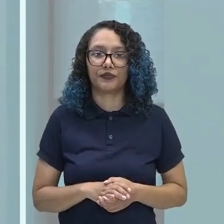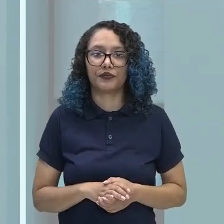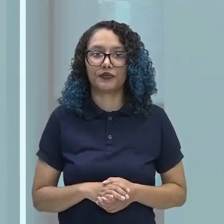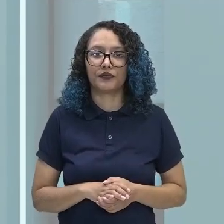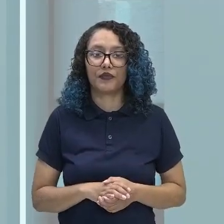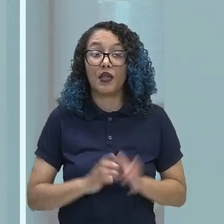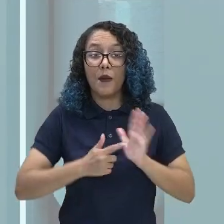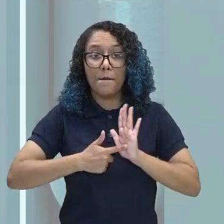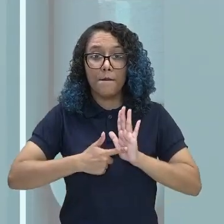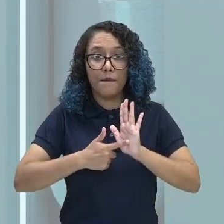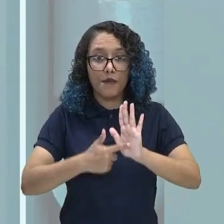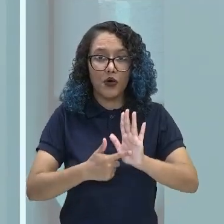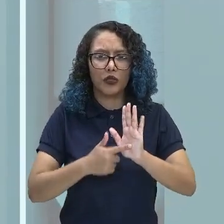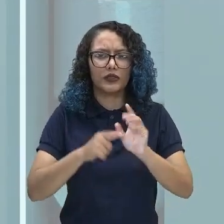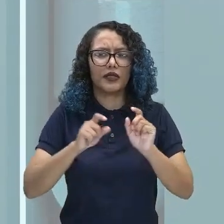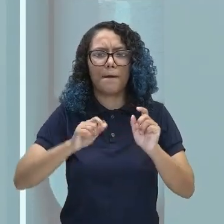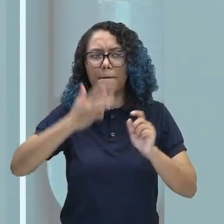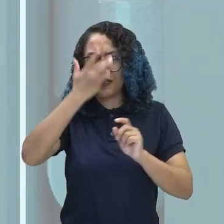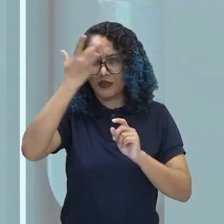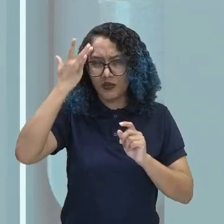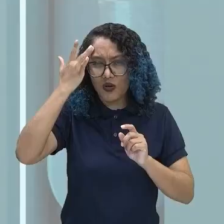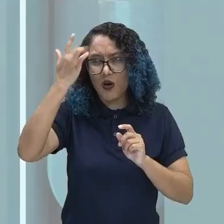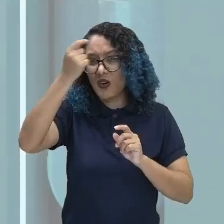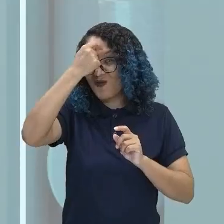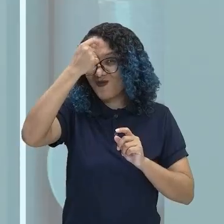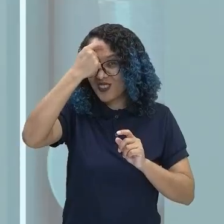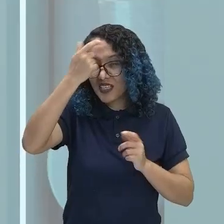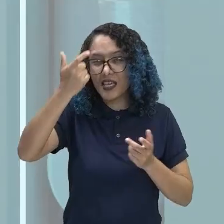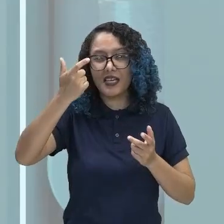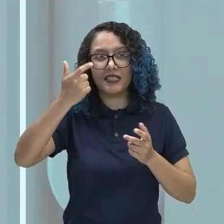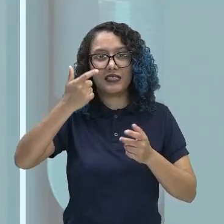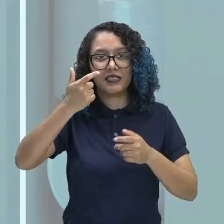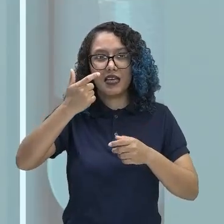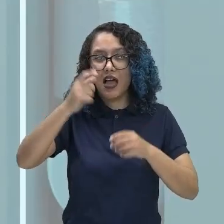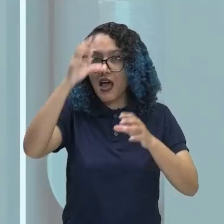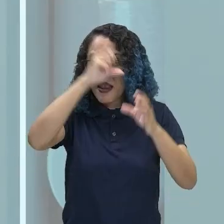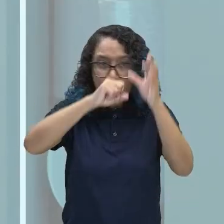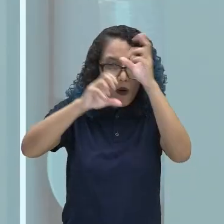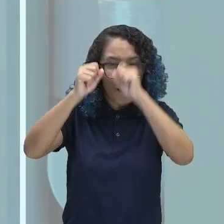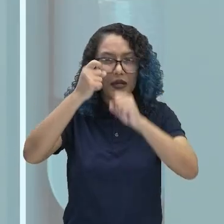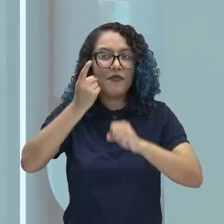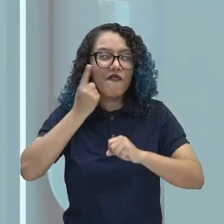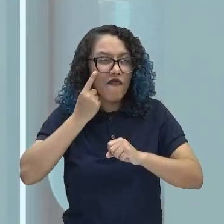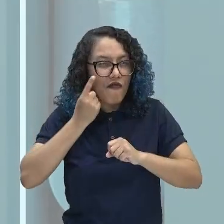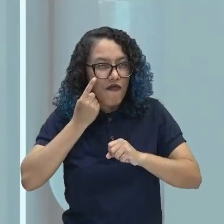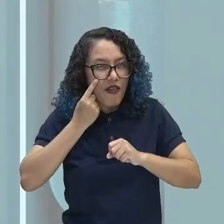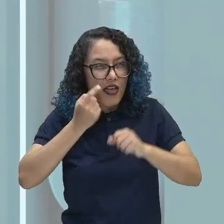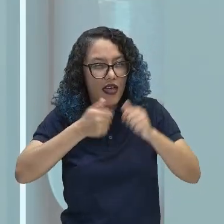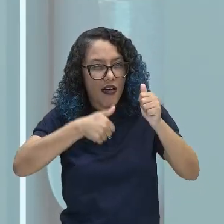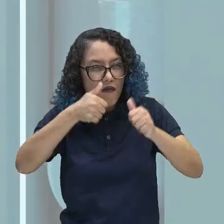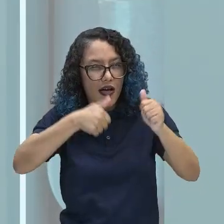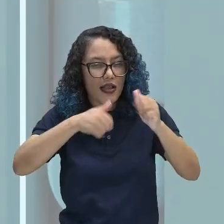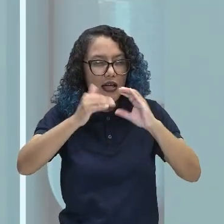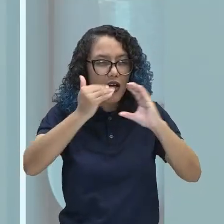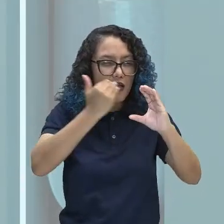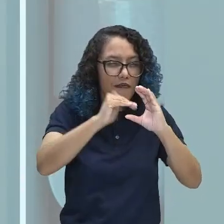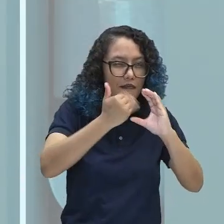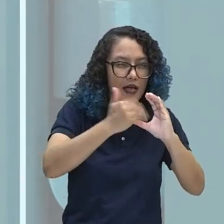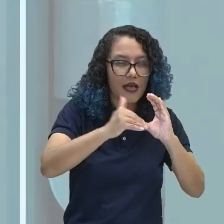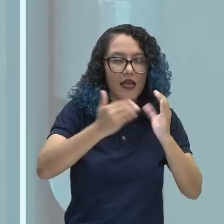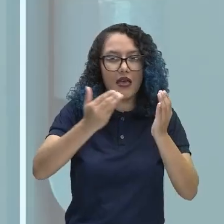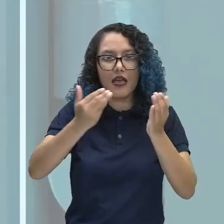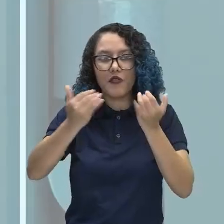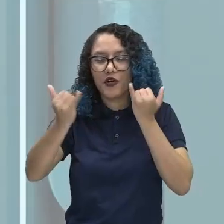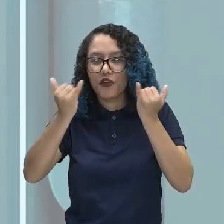não terem uma consciência, não serem educadas para reconhecer e-mails, mensagens falsas que vêm com